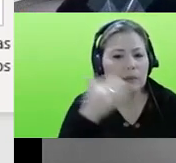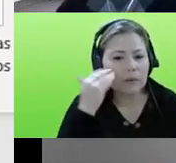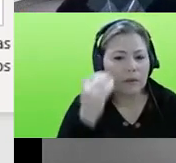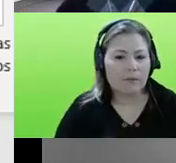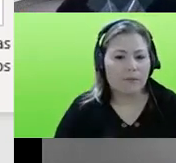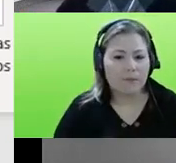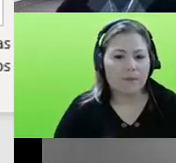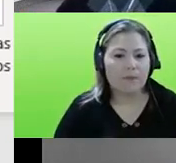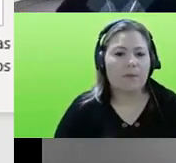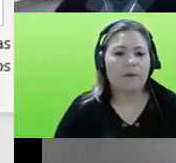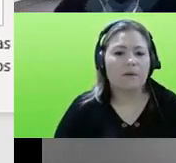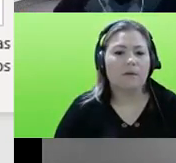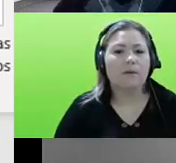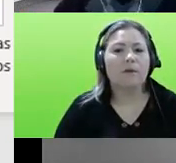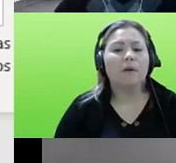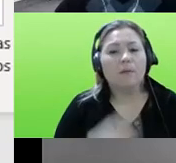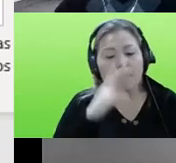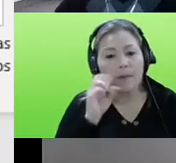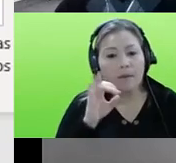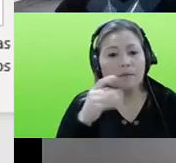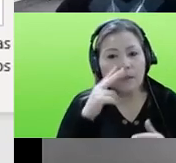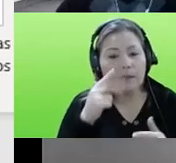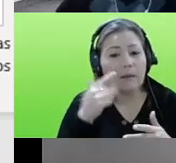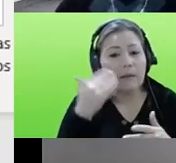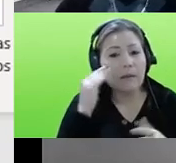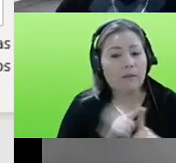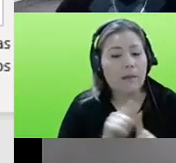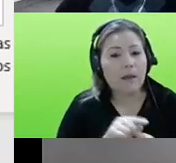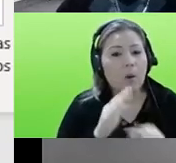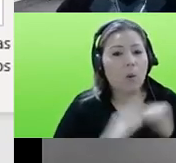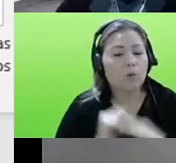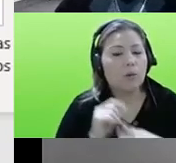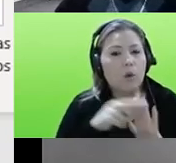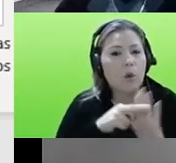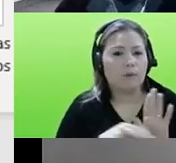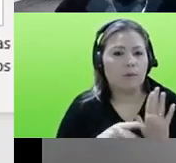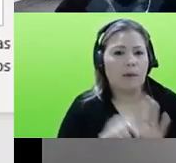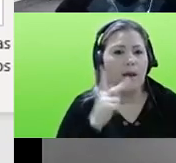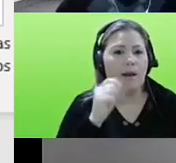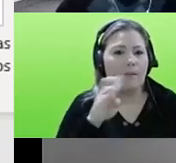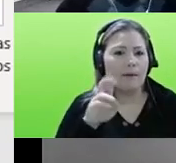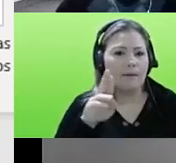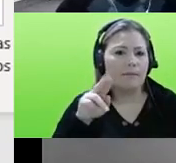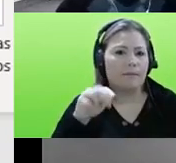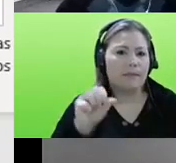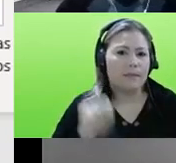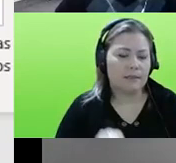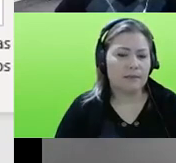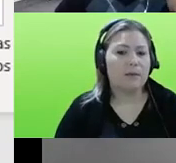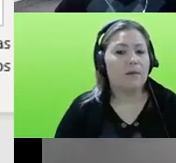equilíbrio reflexivo em Rawls, mas para entender também a reconstrução normativa em Habermas. Porque essa é a ideia